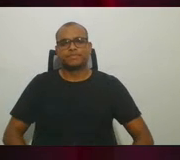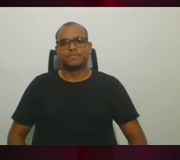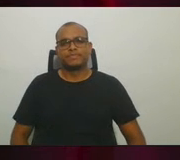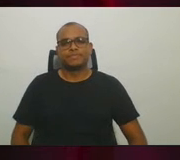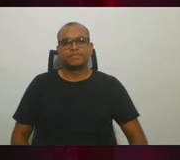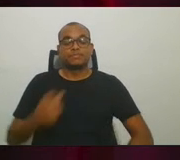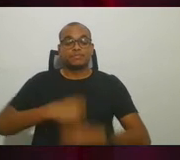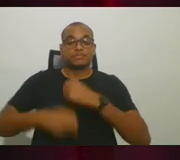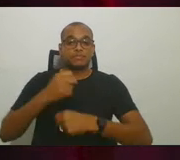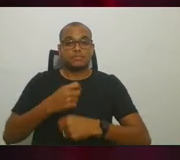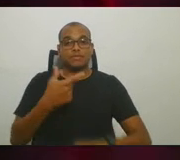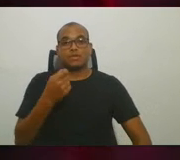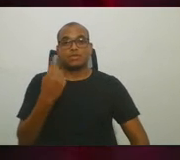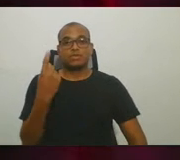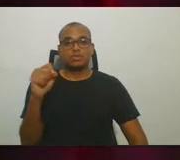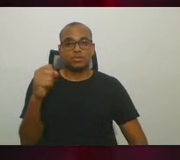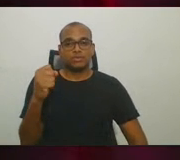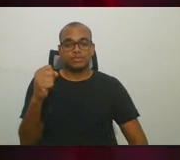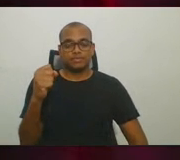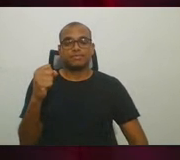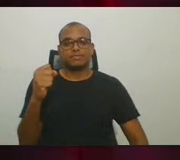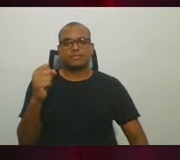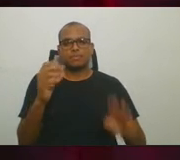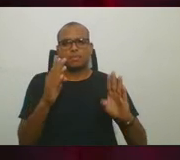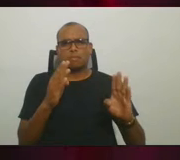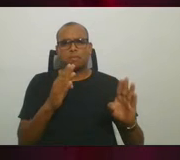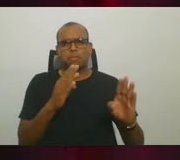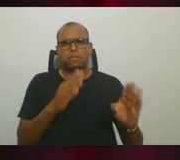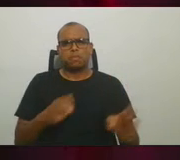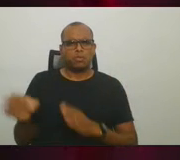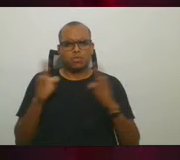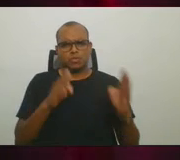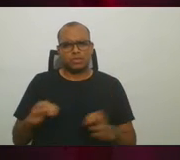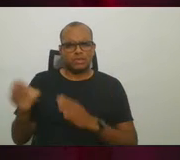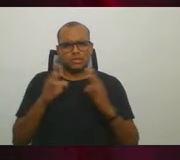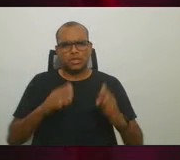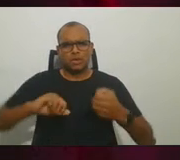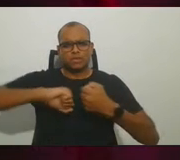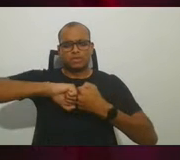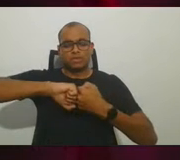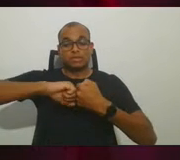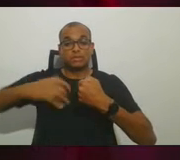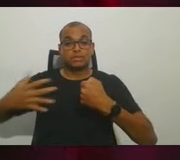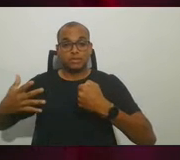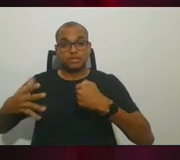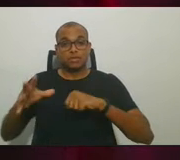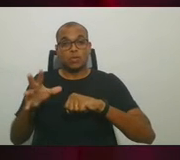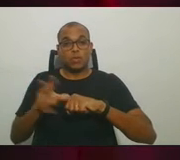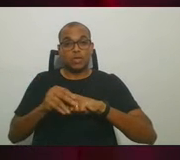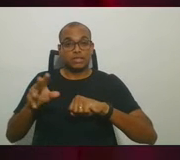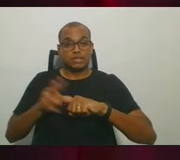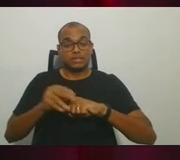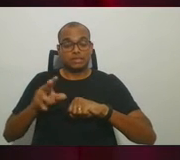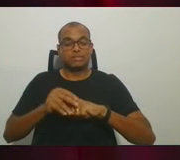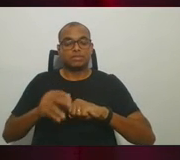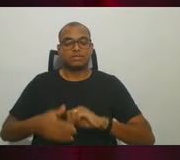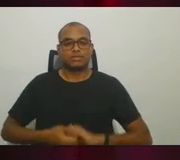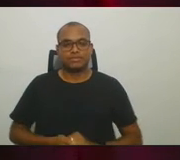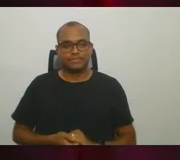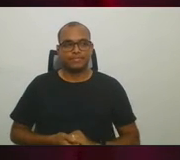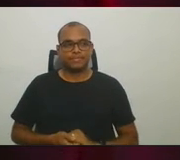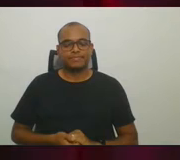em 2018, produção e democratização do conhecimento, respectivamente,